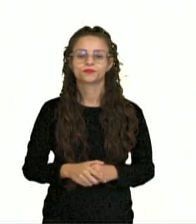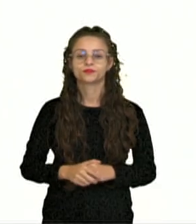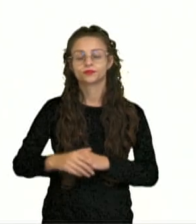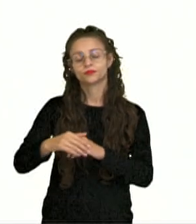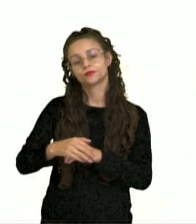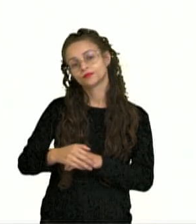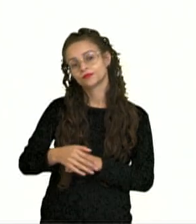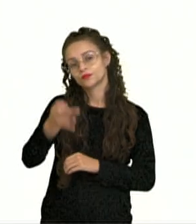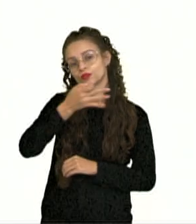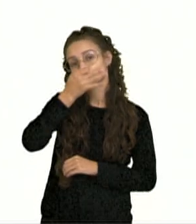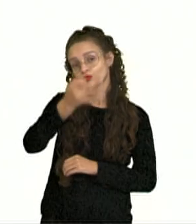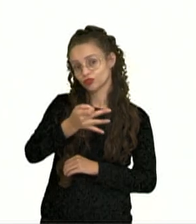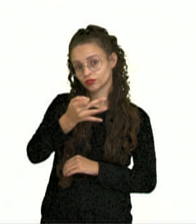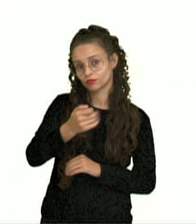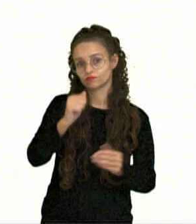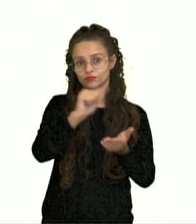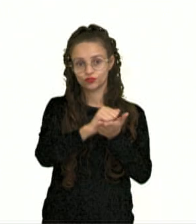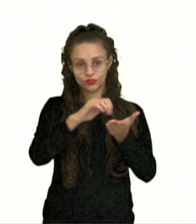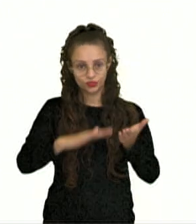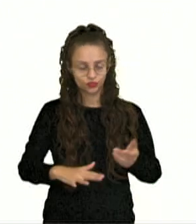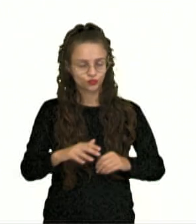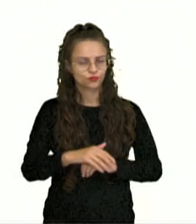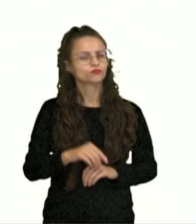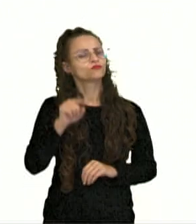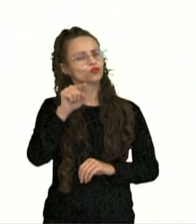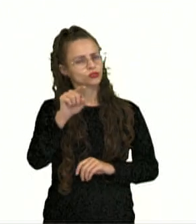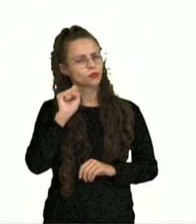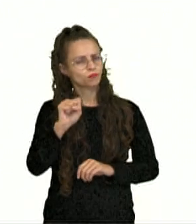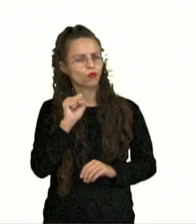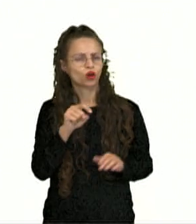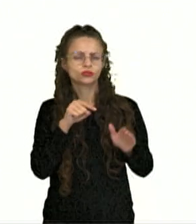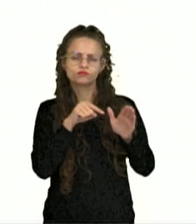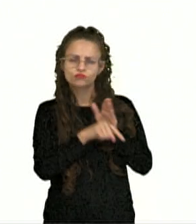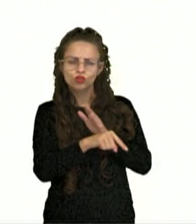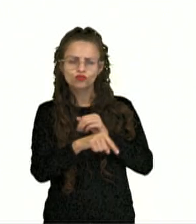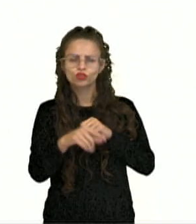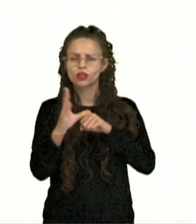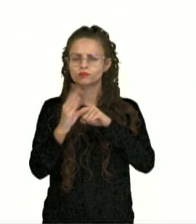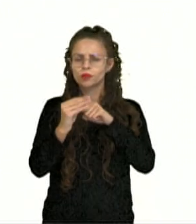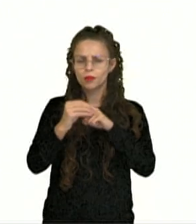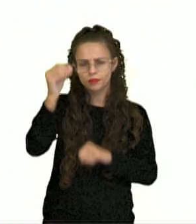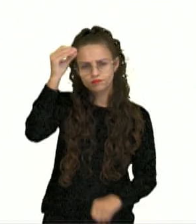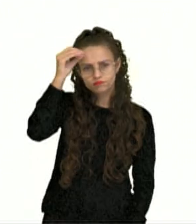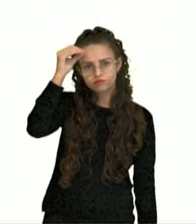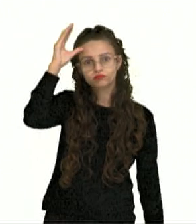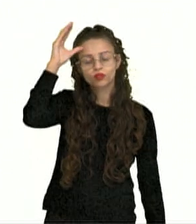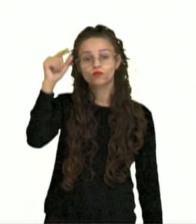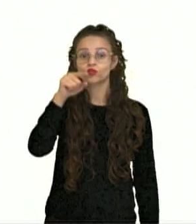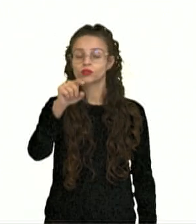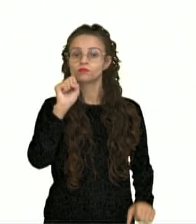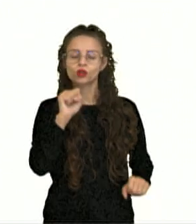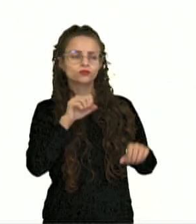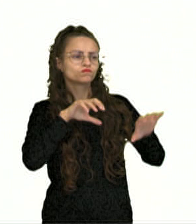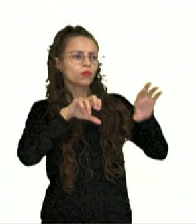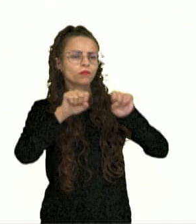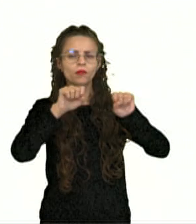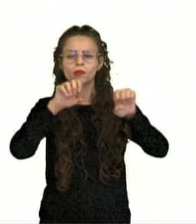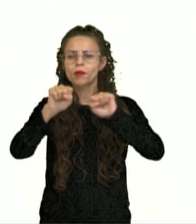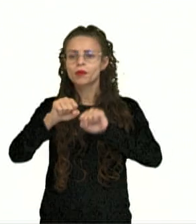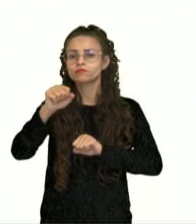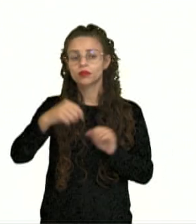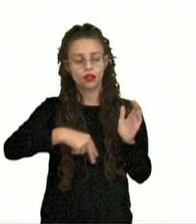Sugestão de atividade. Aprofunde seus conhecimentos lendo outros editoriais. É importante você